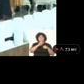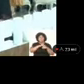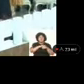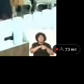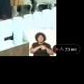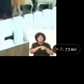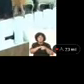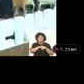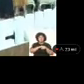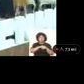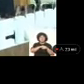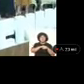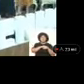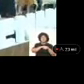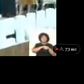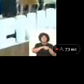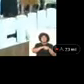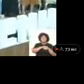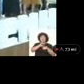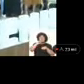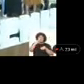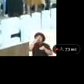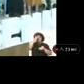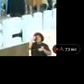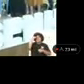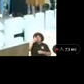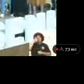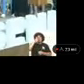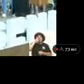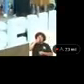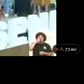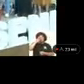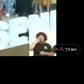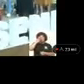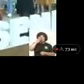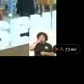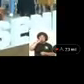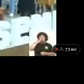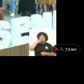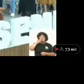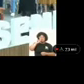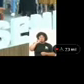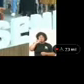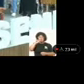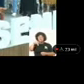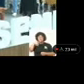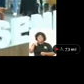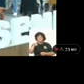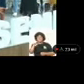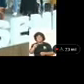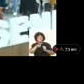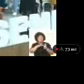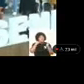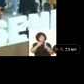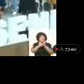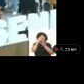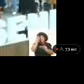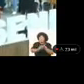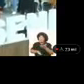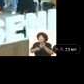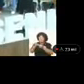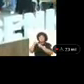dos quilombolas, dos nossos indígenas, de todos aqueles que um dia perderam a esperança. Nós